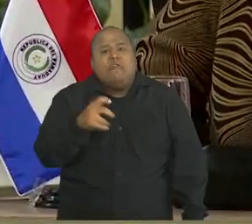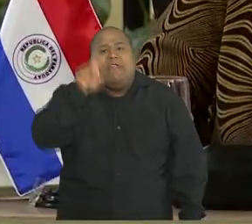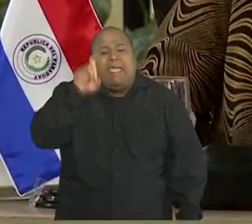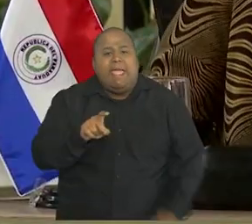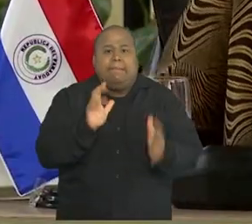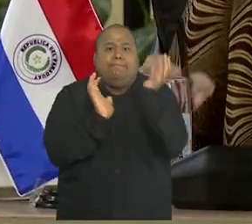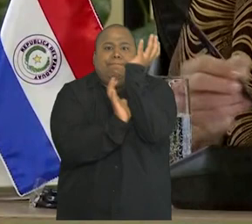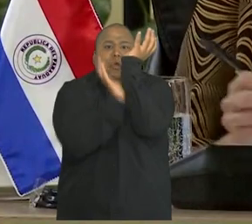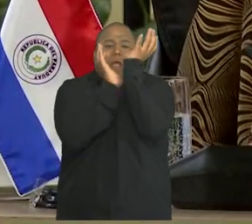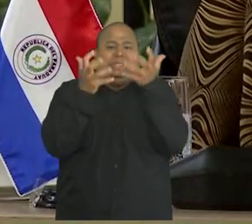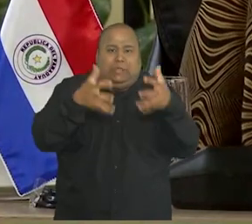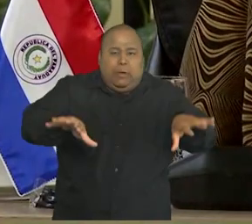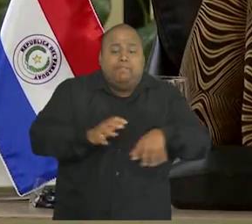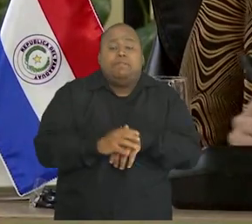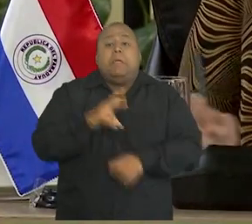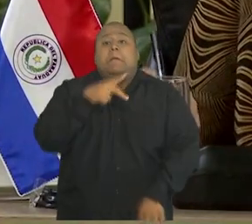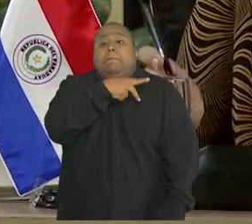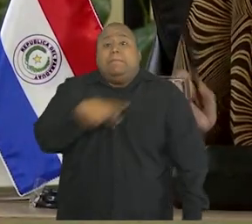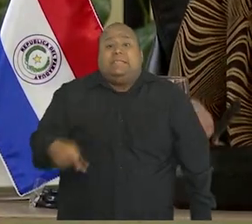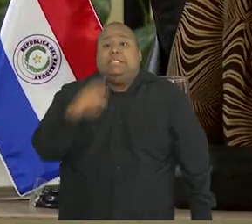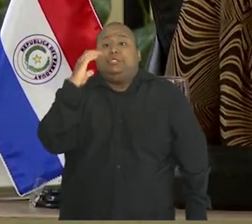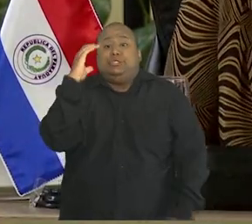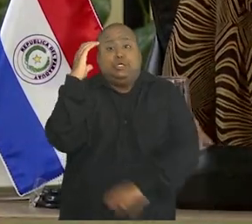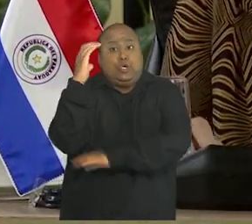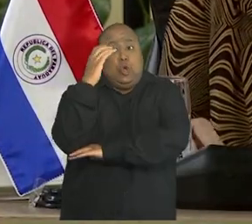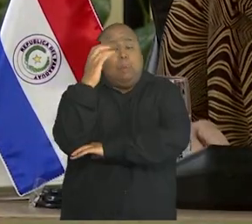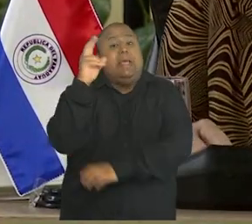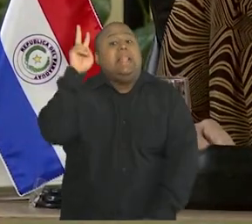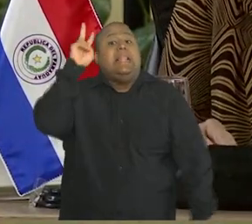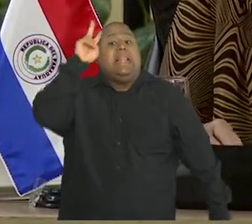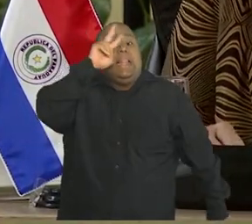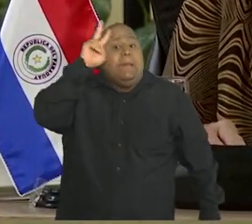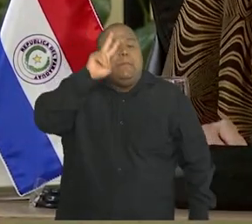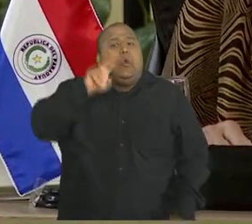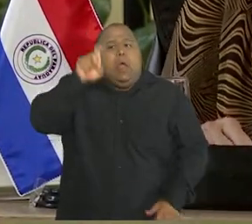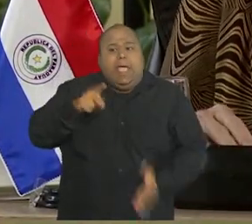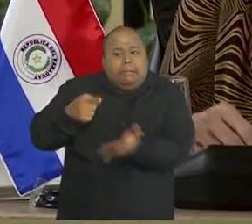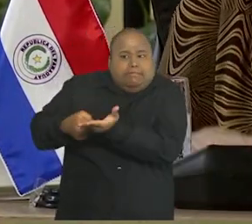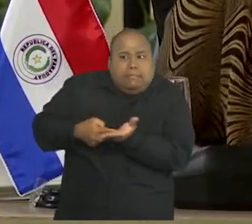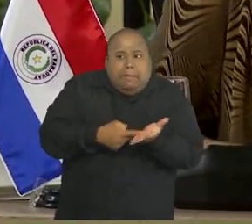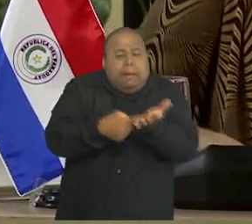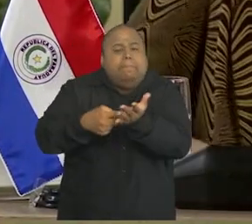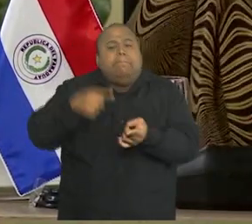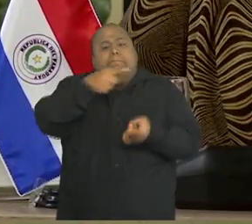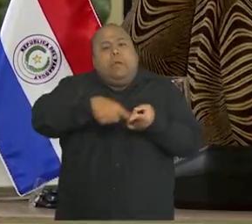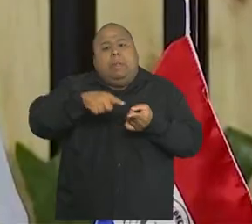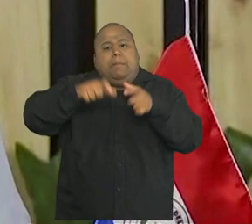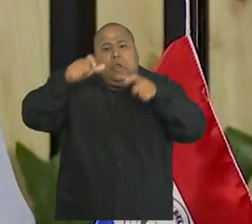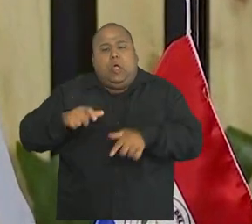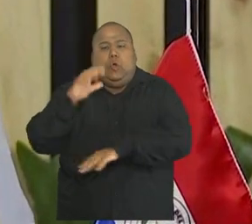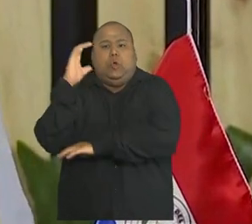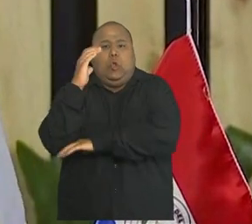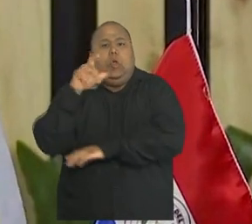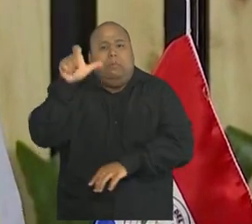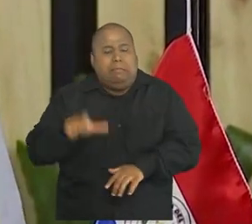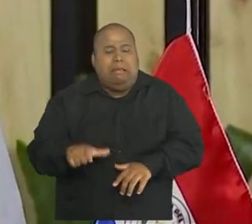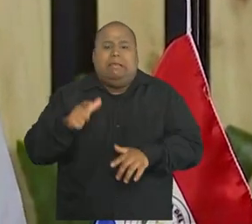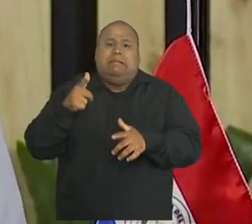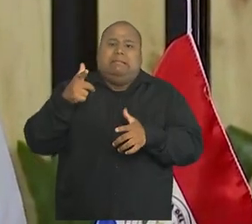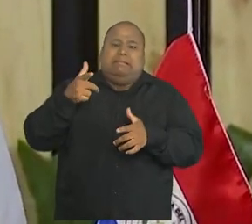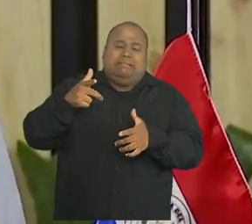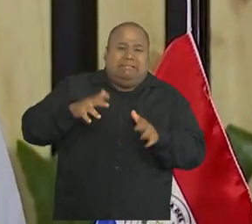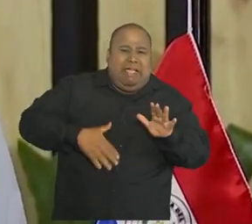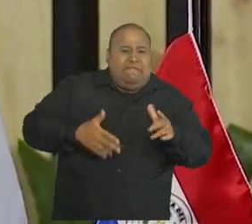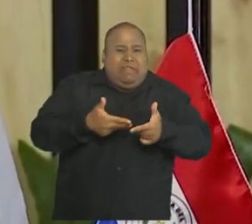O presidente da Colômbia, Ivan Duque, lembrou o empenho conjunto para combater os problemas da região, como o narcotráfico, a